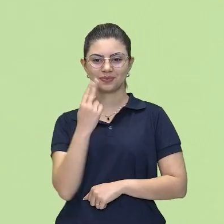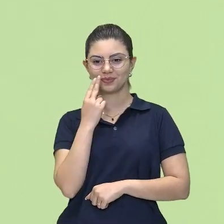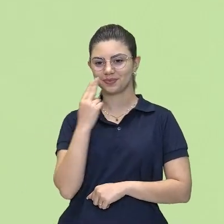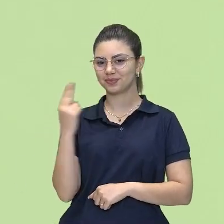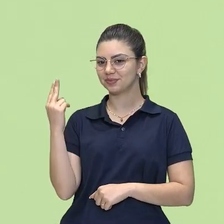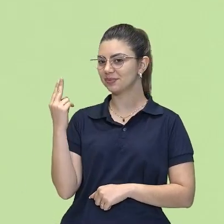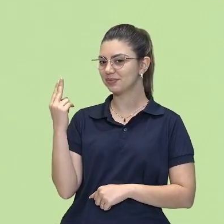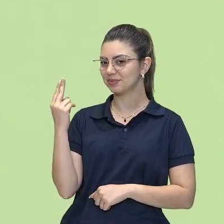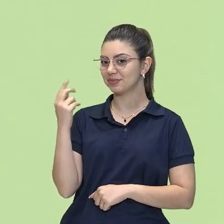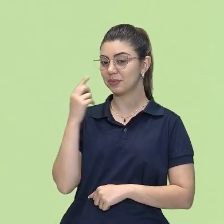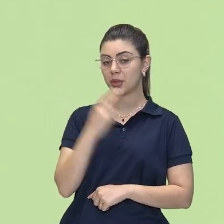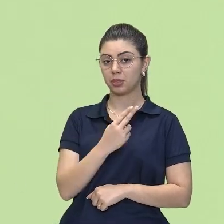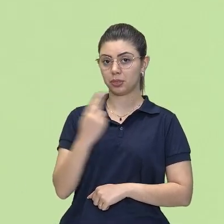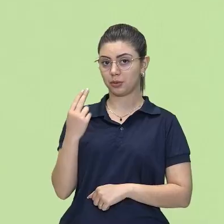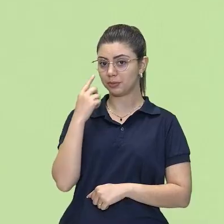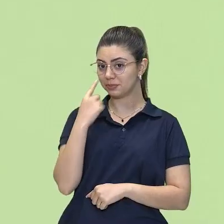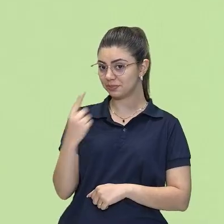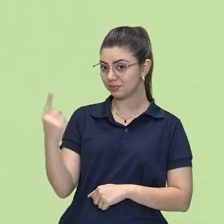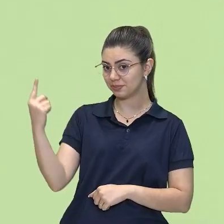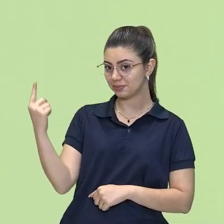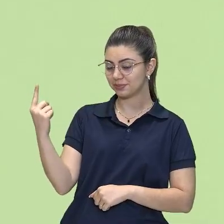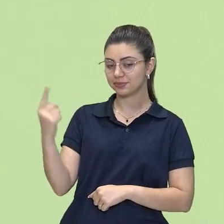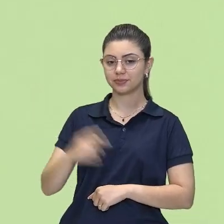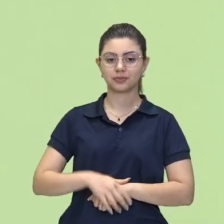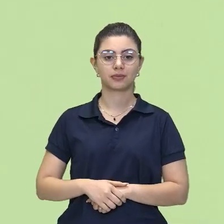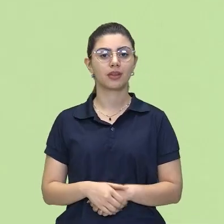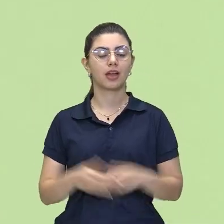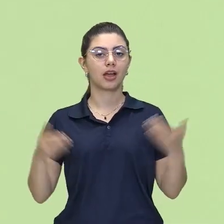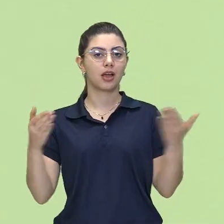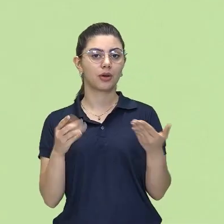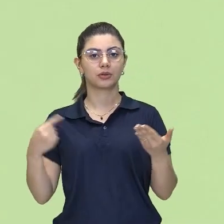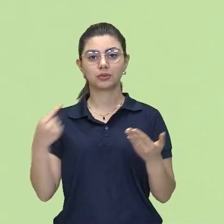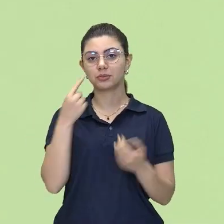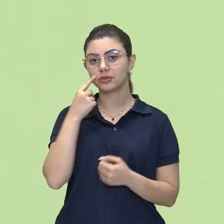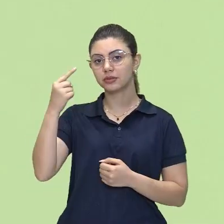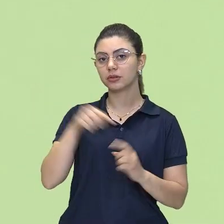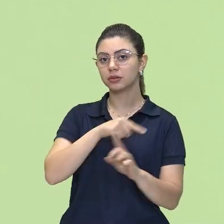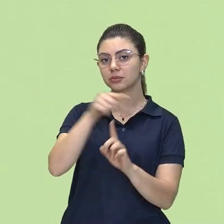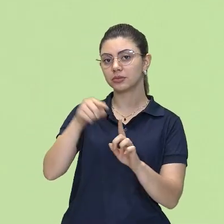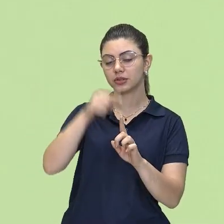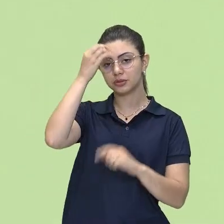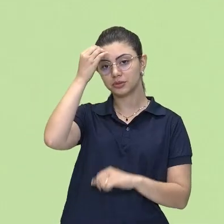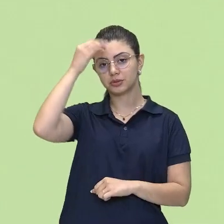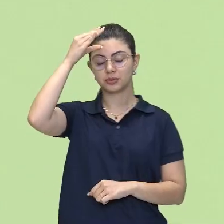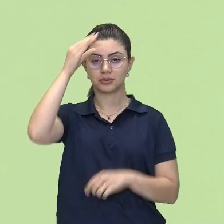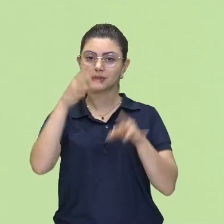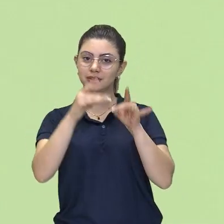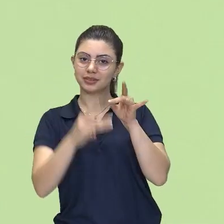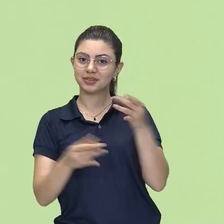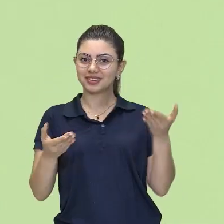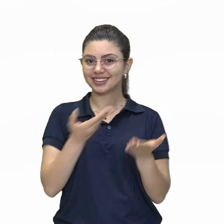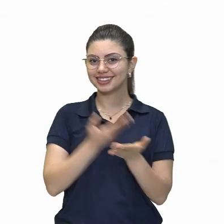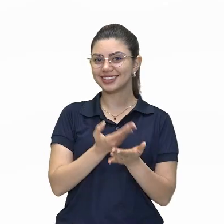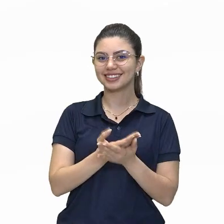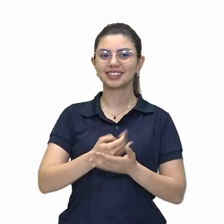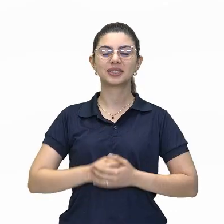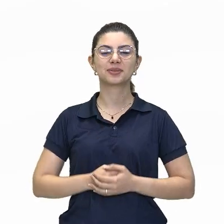Bezerra e agora nós vamos conhecer qual é o objeto de conhecimento e o detalhamento da nossa